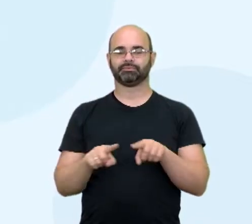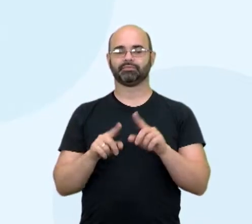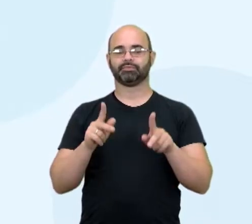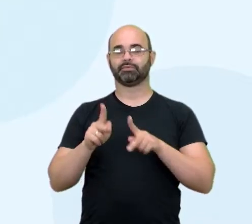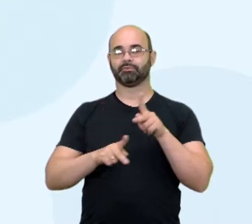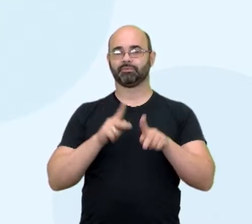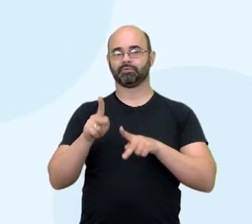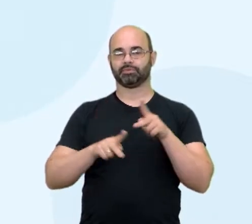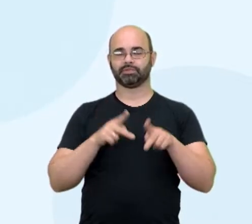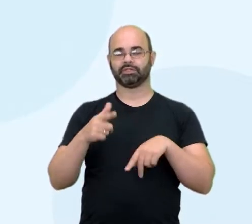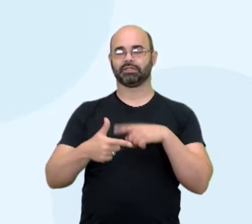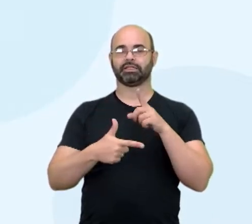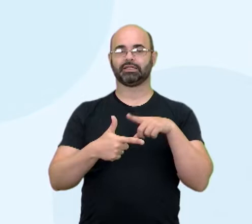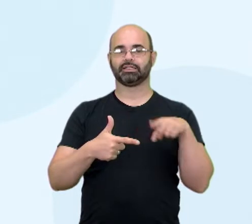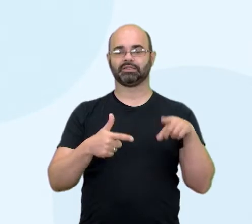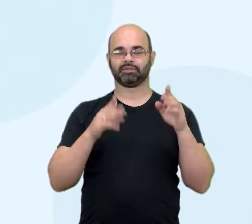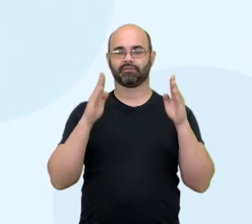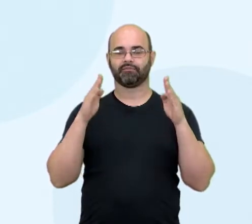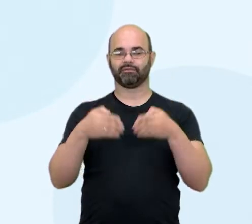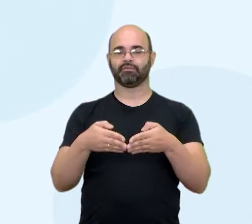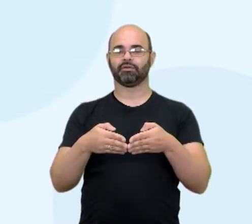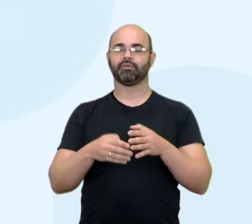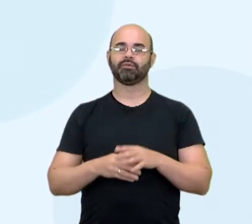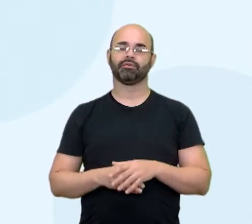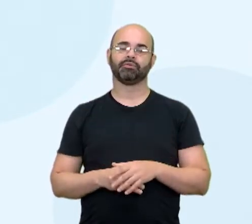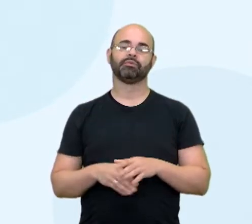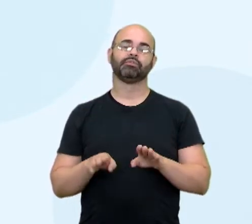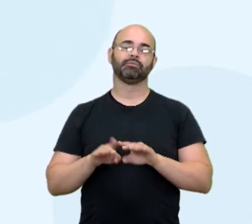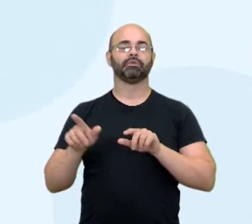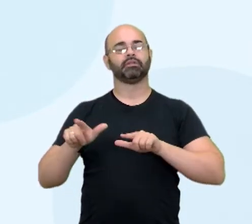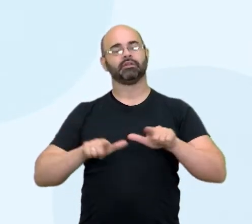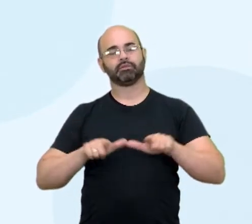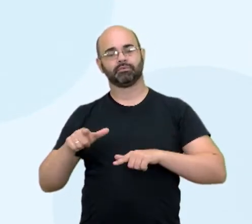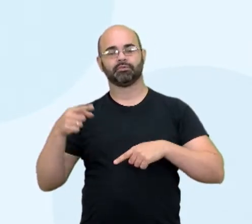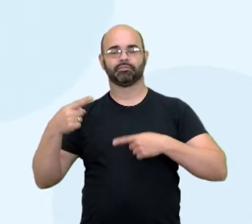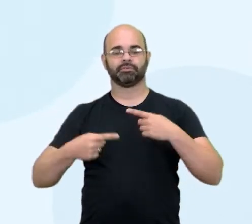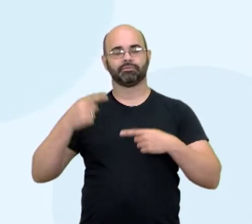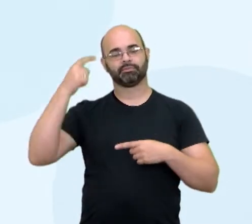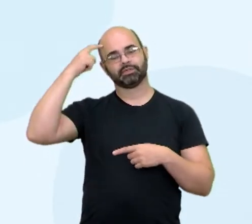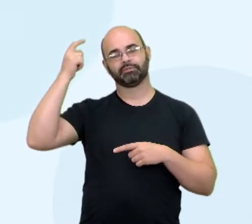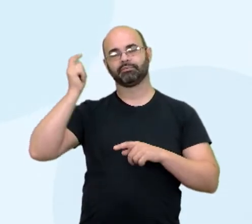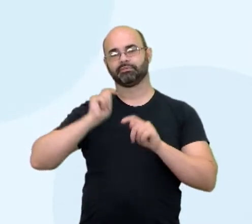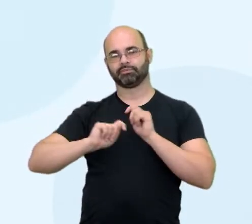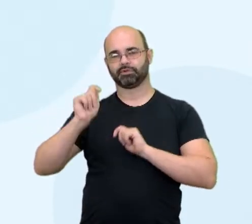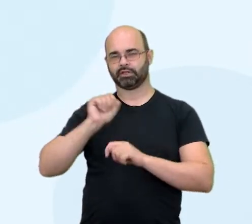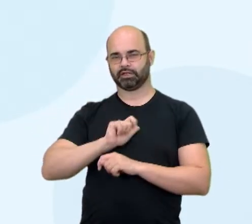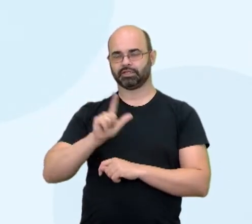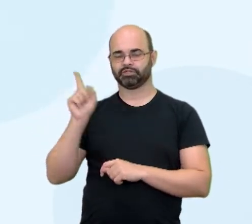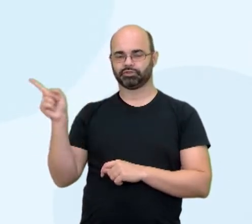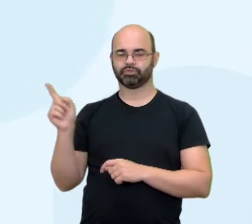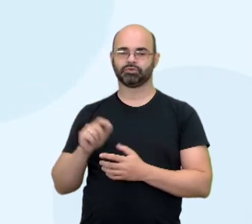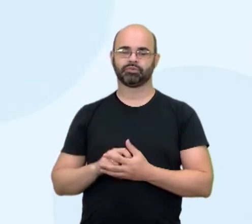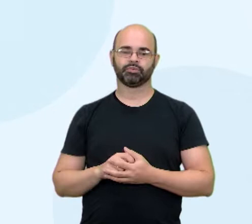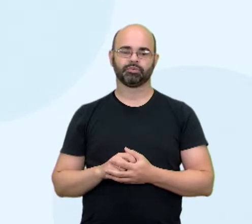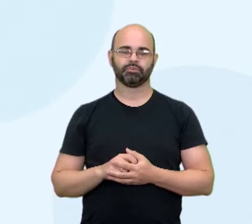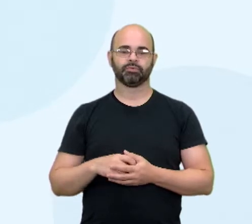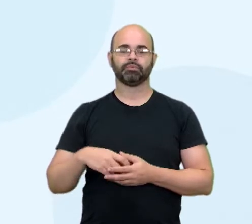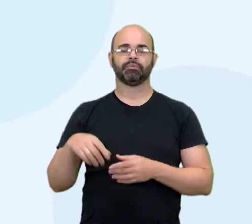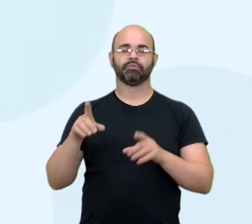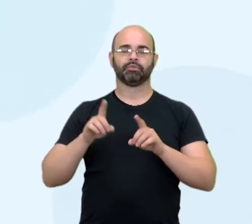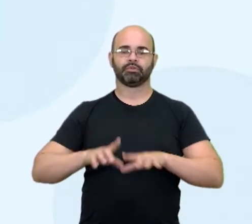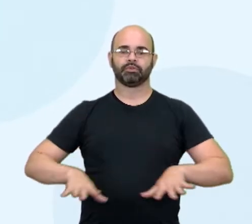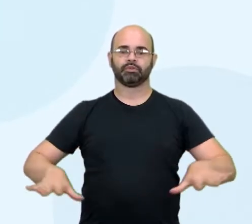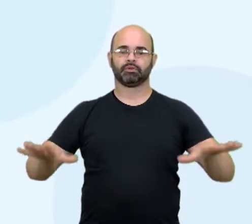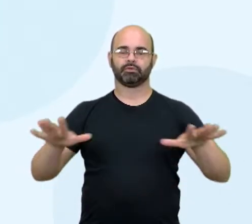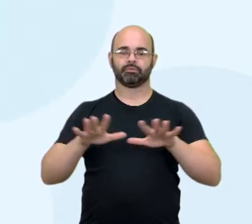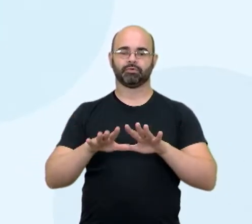população em índices. Temos ainda também trabalho política e pensamento econômico, como vocês bem sabem, demografia e